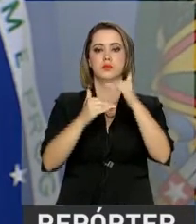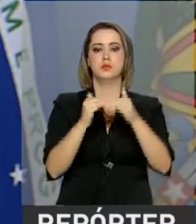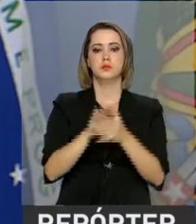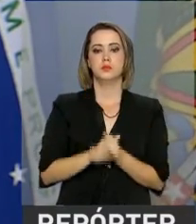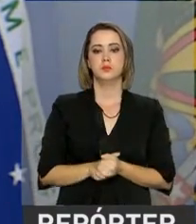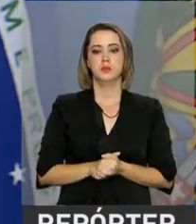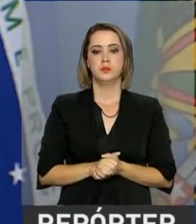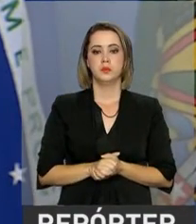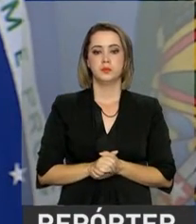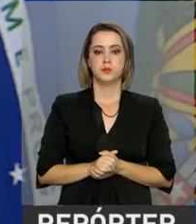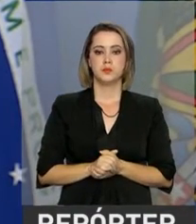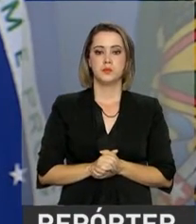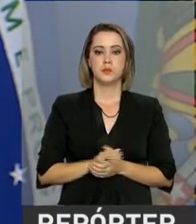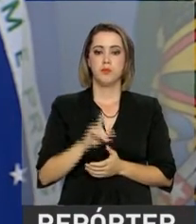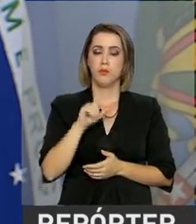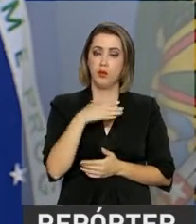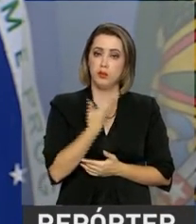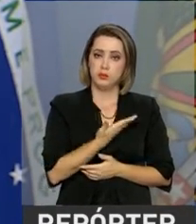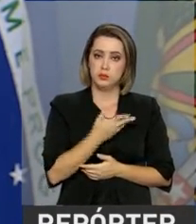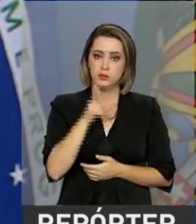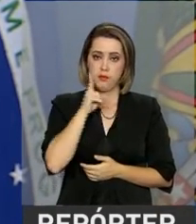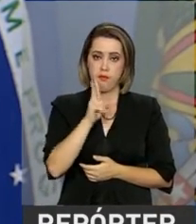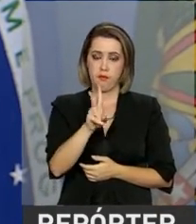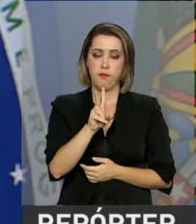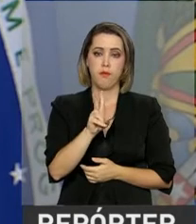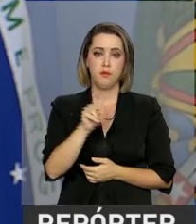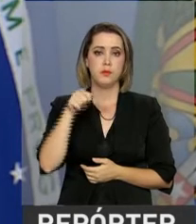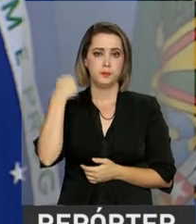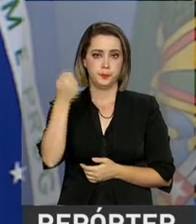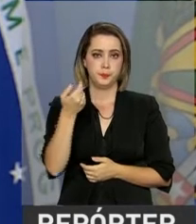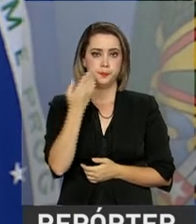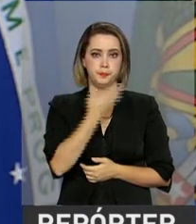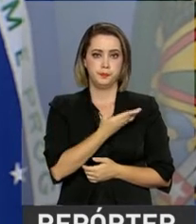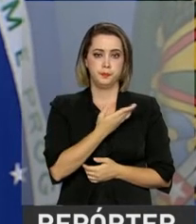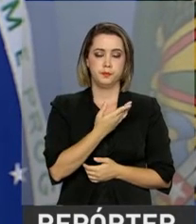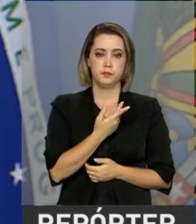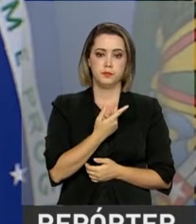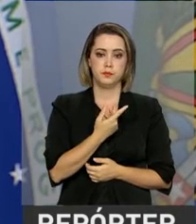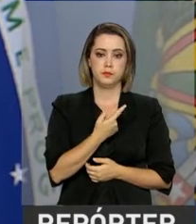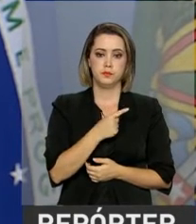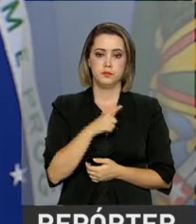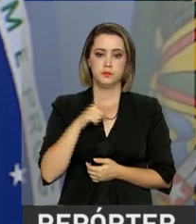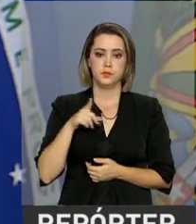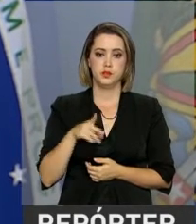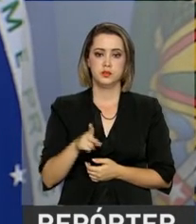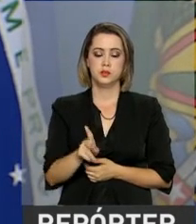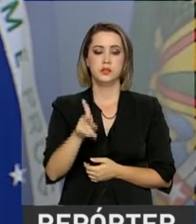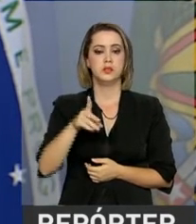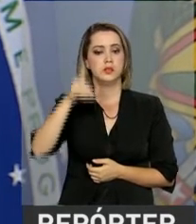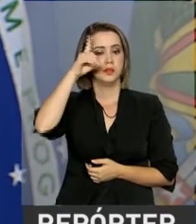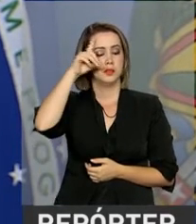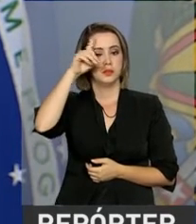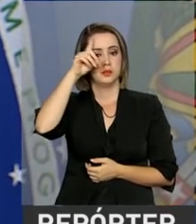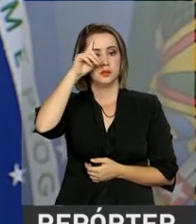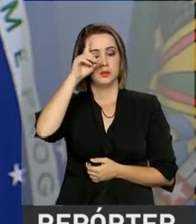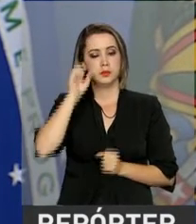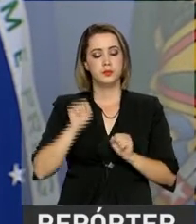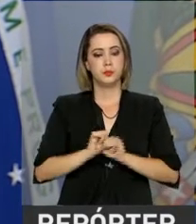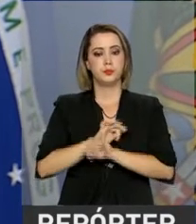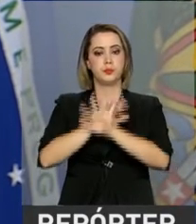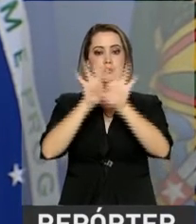e os sinais de fato são cada cada dia mais